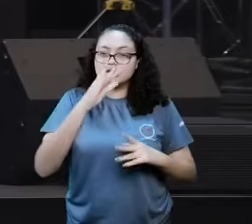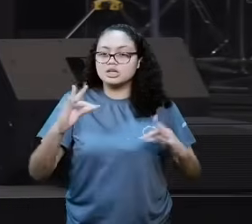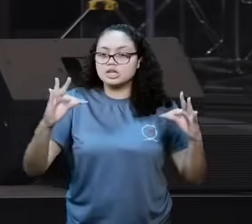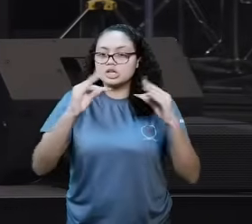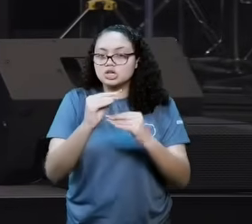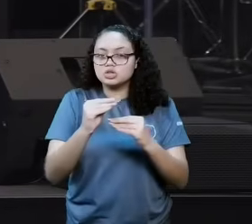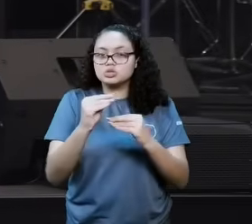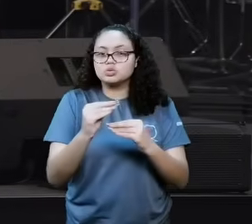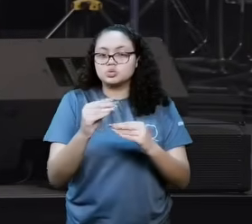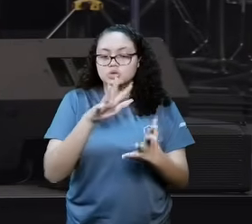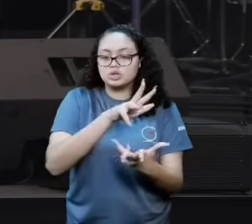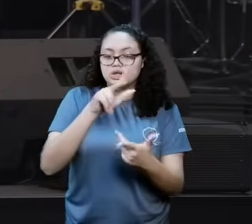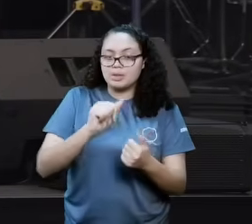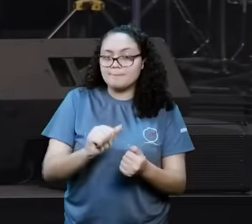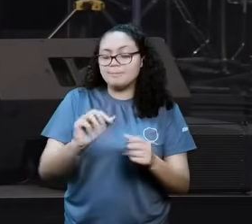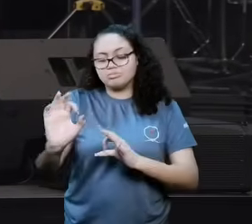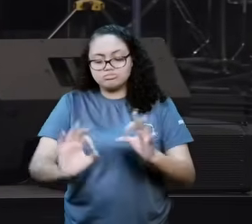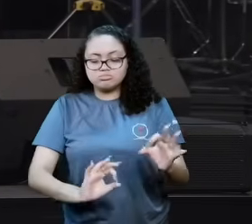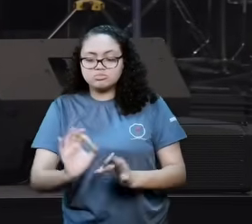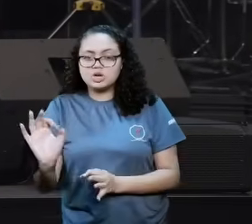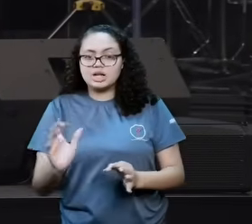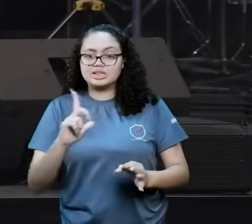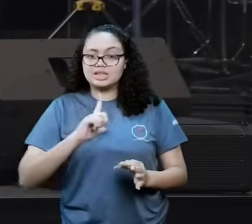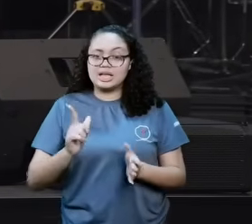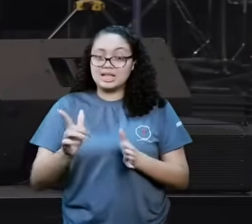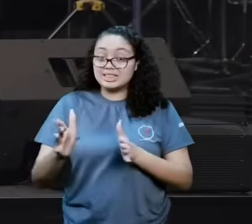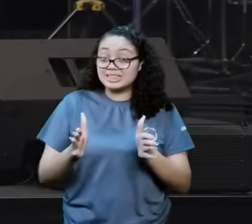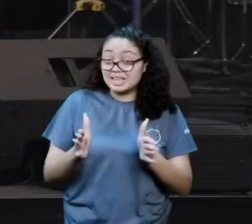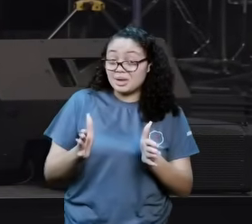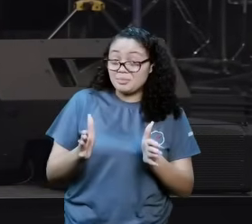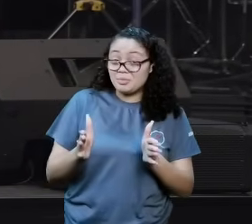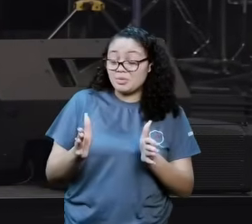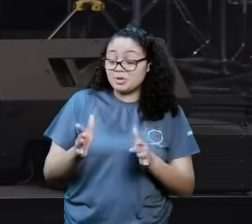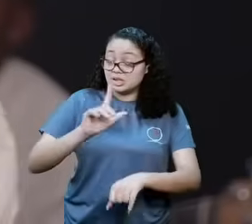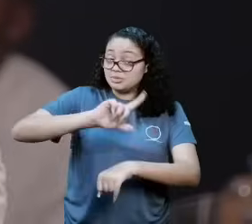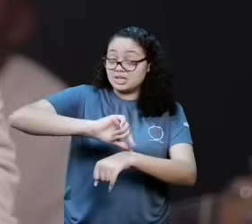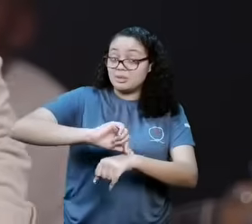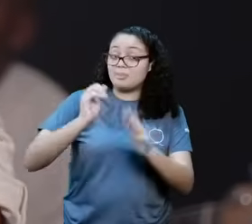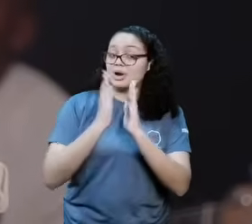que é físico precisa estar ordenado para que você tenha tempo para orar.